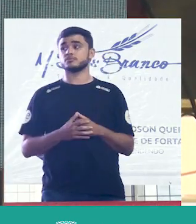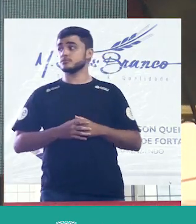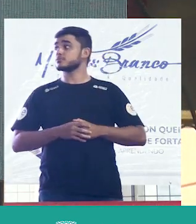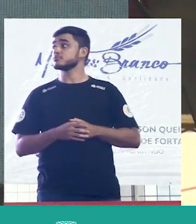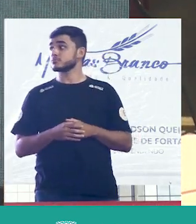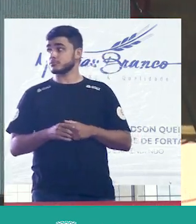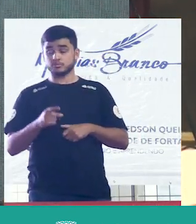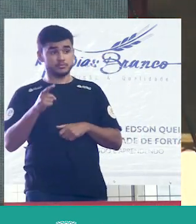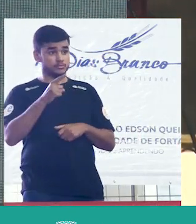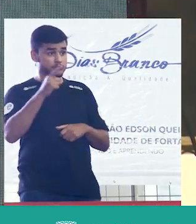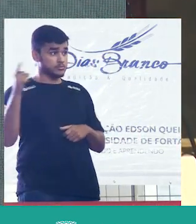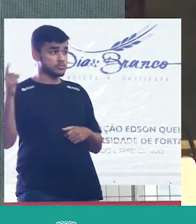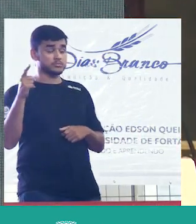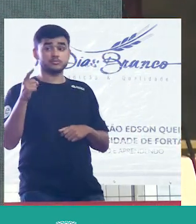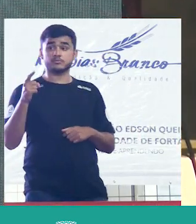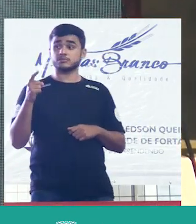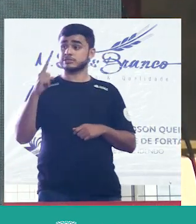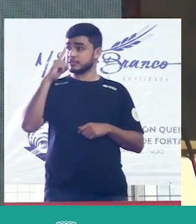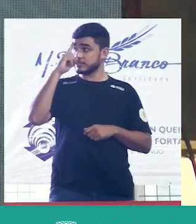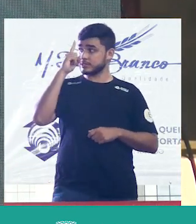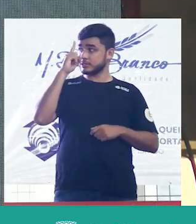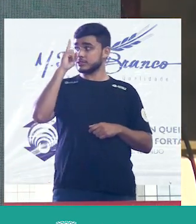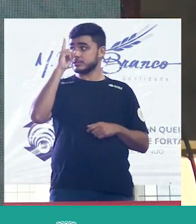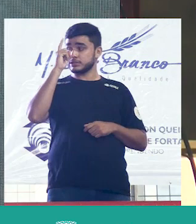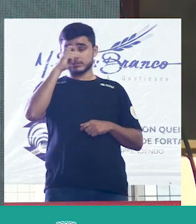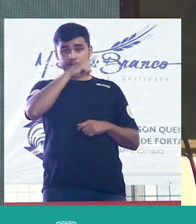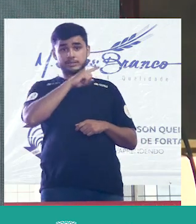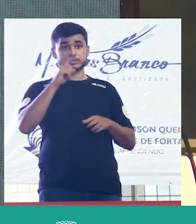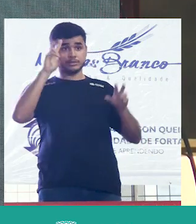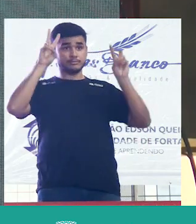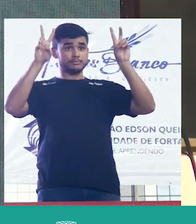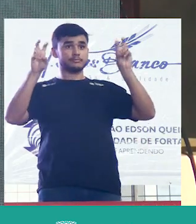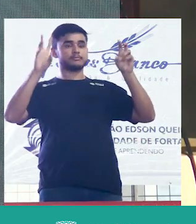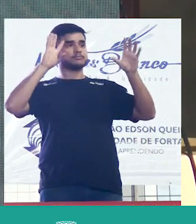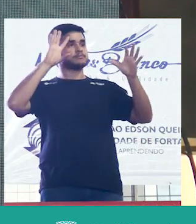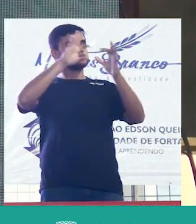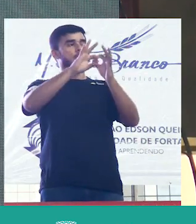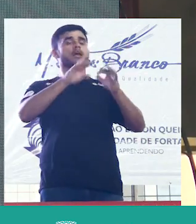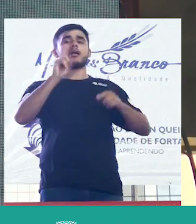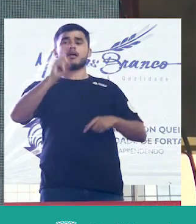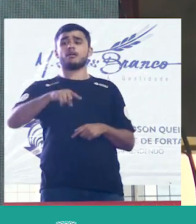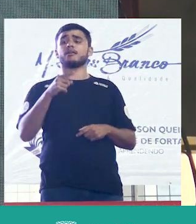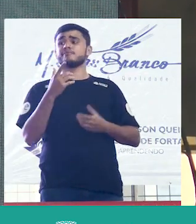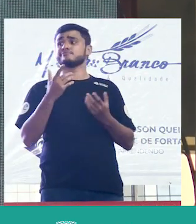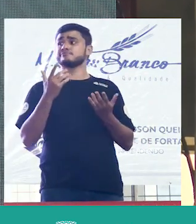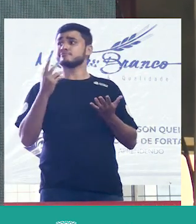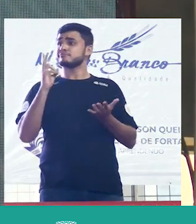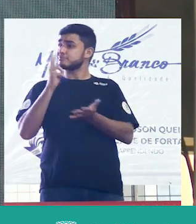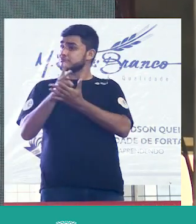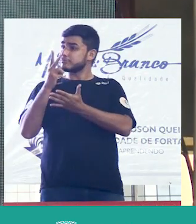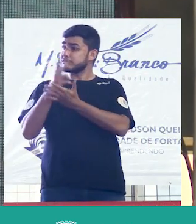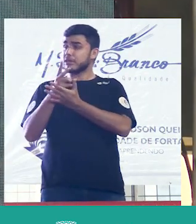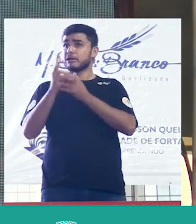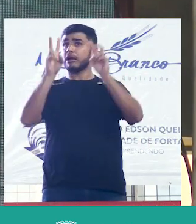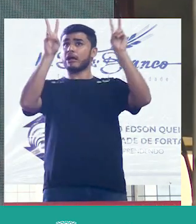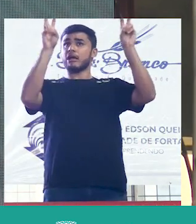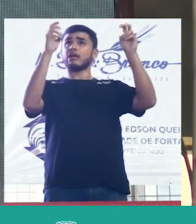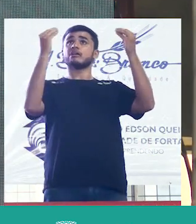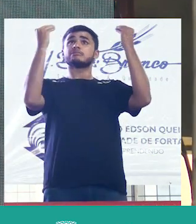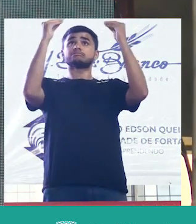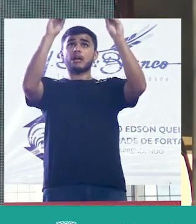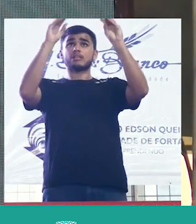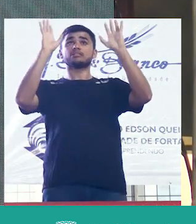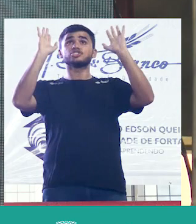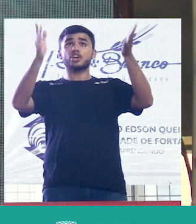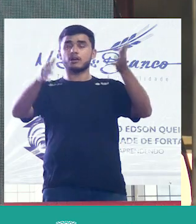pessoal, a grande dificuldade para a questão que envolve reagente em excesso é que nem sempre ele fala que tem excesso. É você que tem